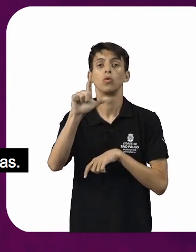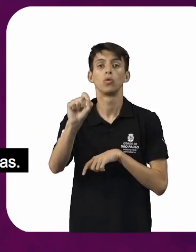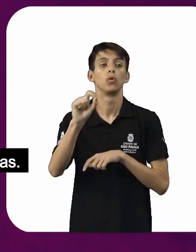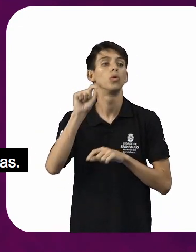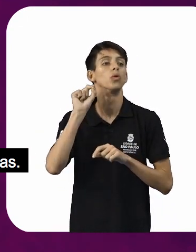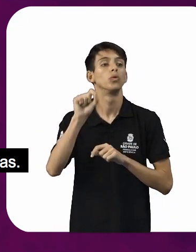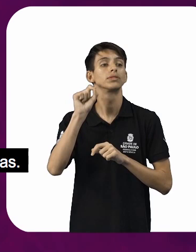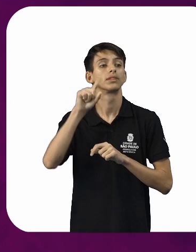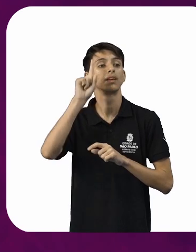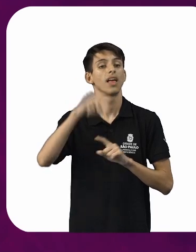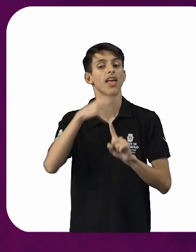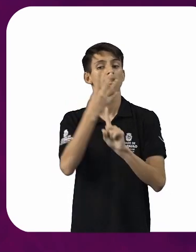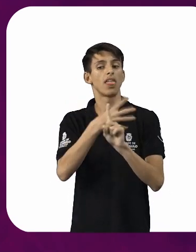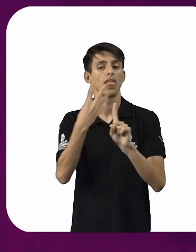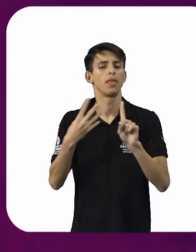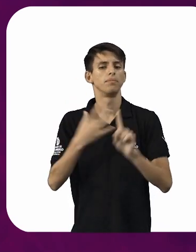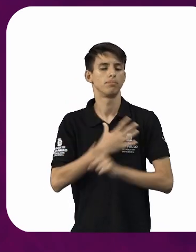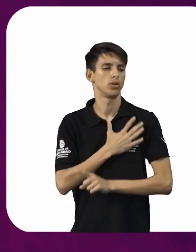é LGBTfobia?